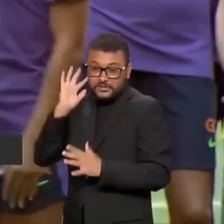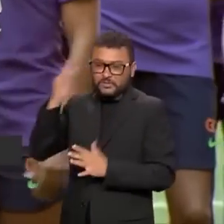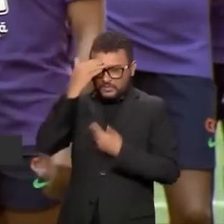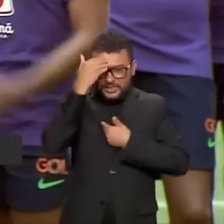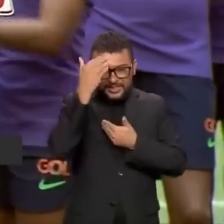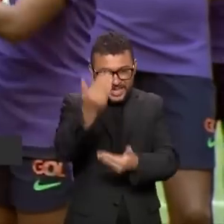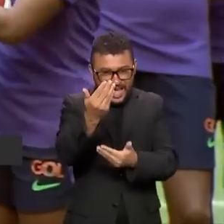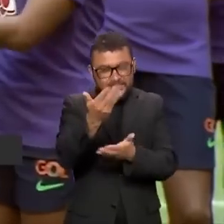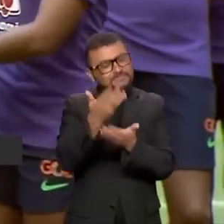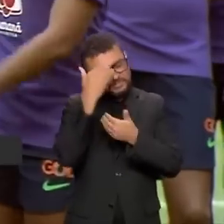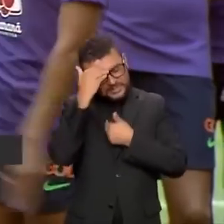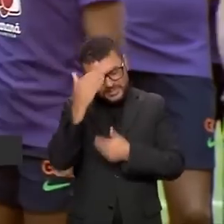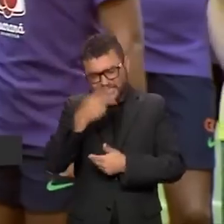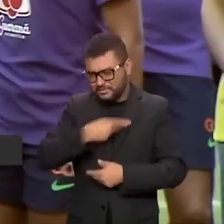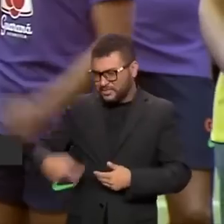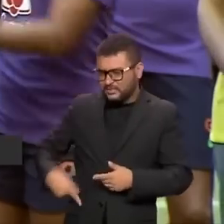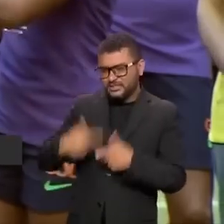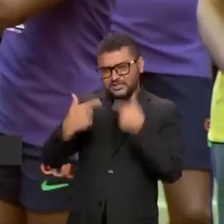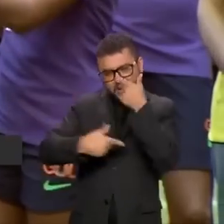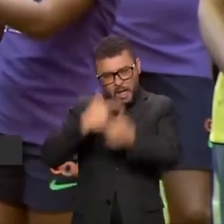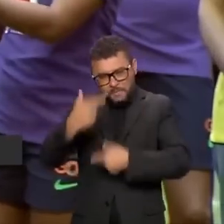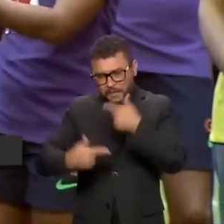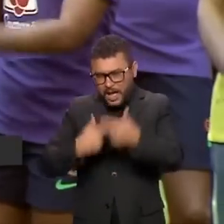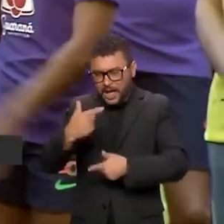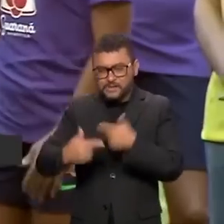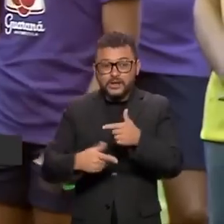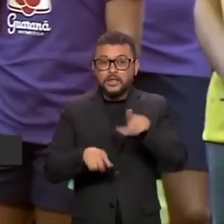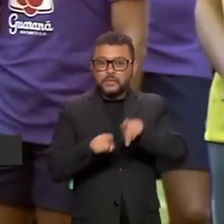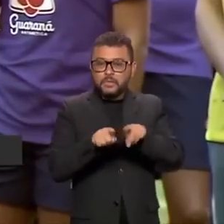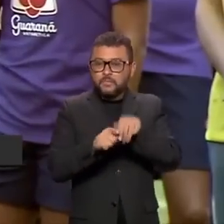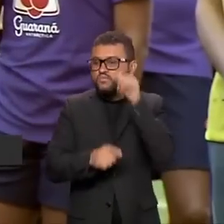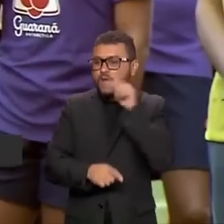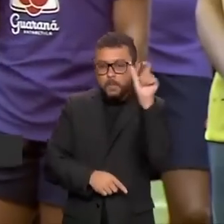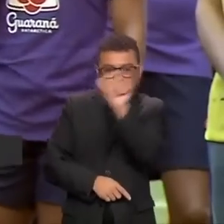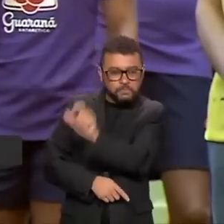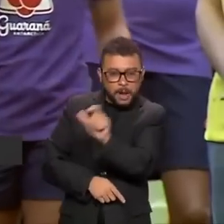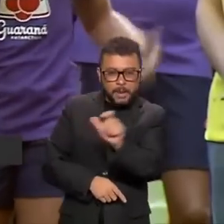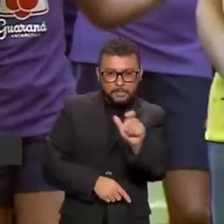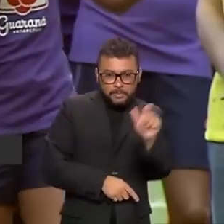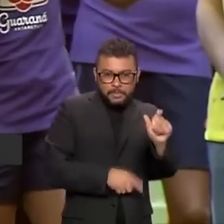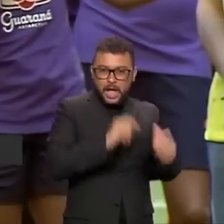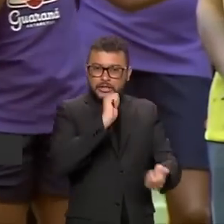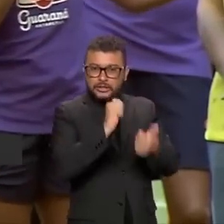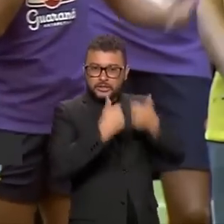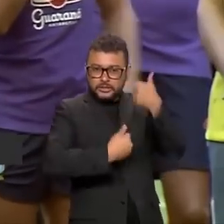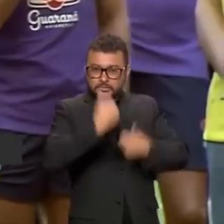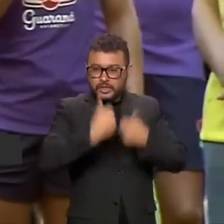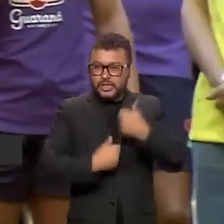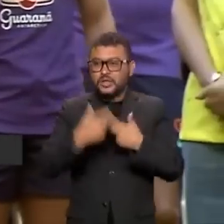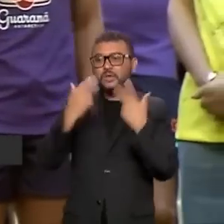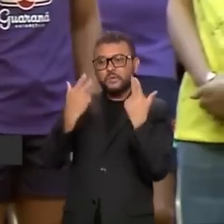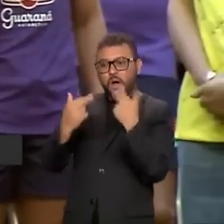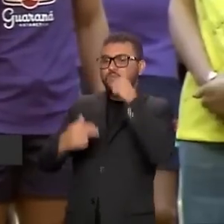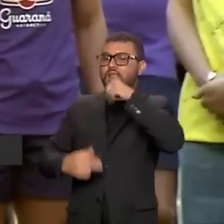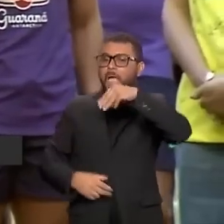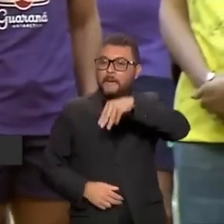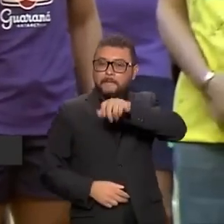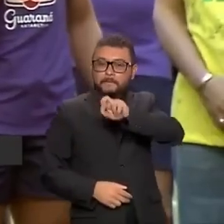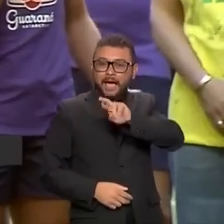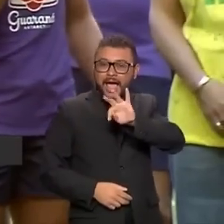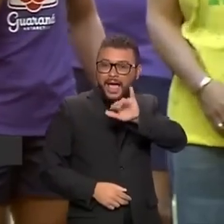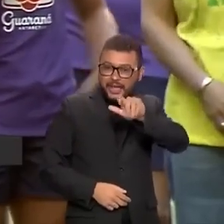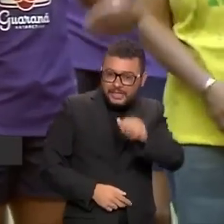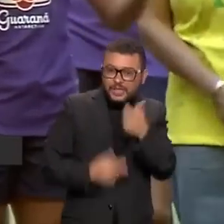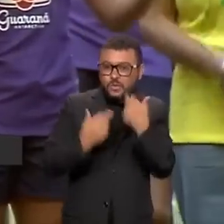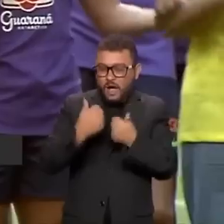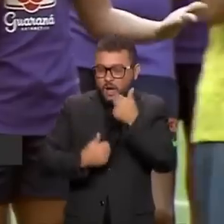obrigada, presidente, Pia, pelo trabalho que faz, todas as atletas que estão aqui representando, o que a Marta já fez pela